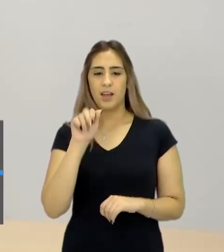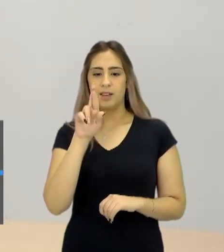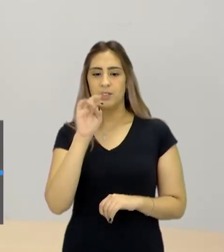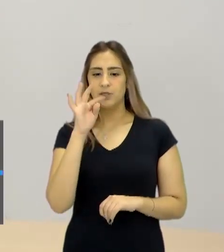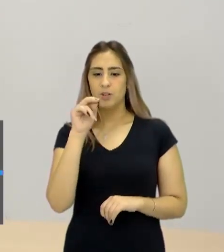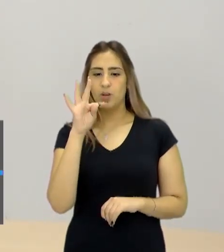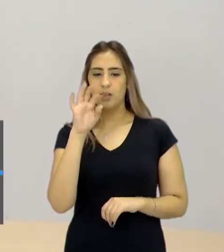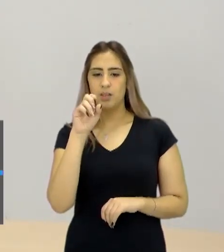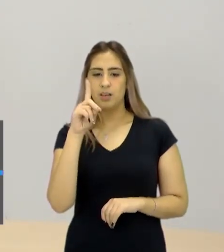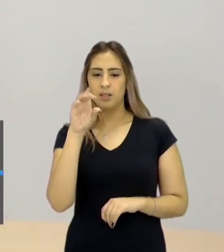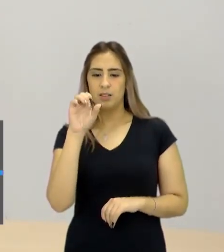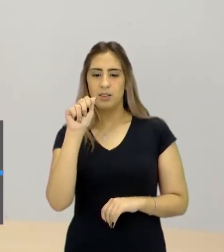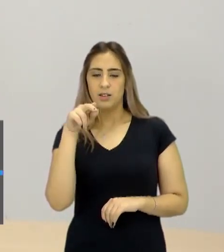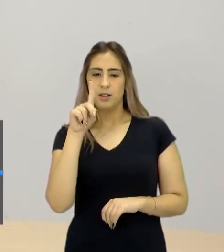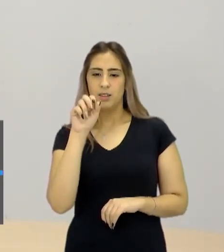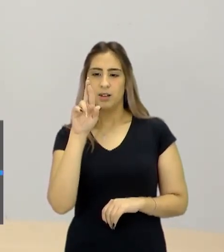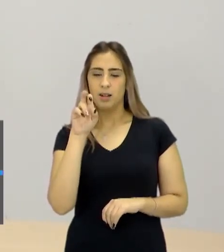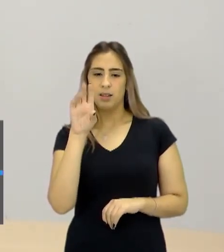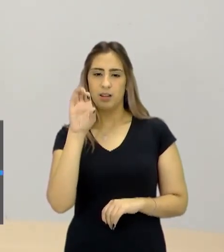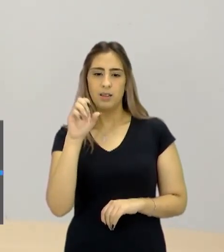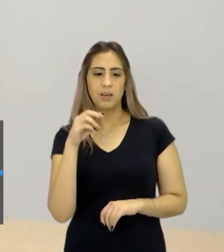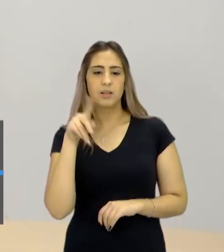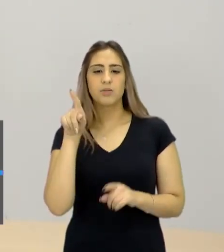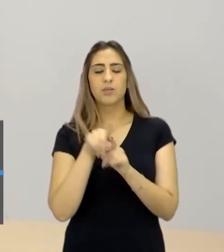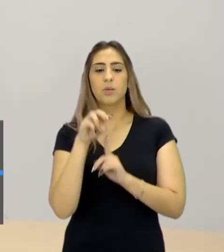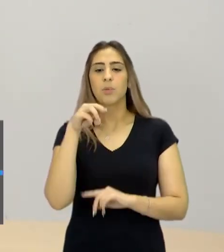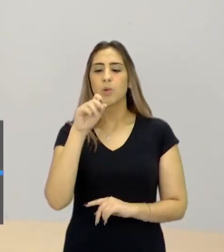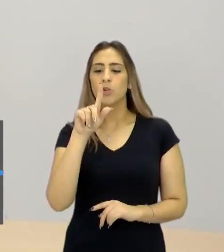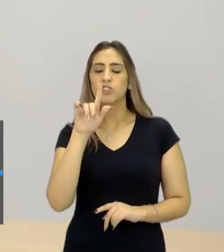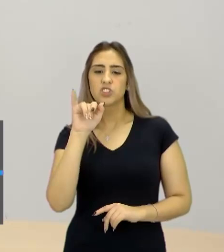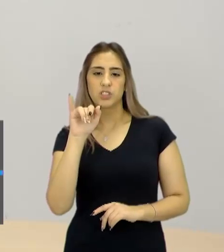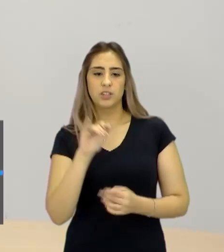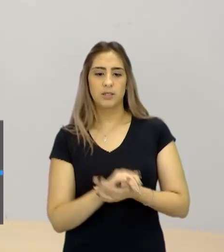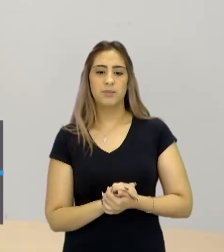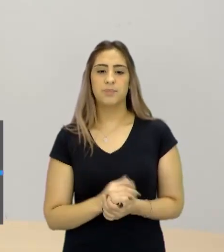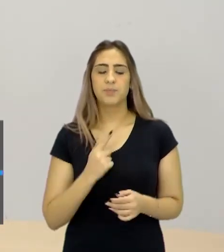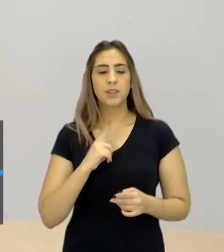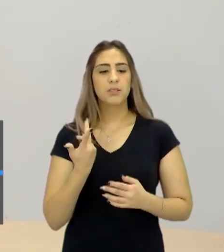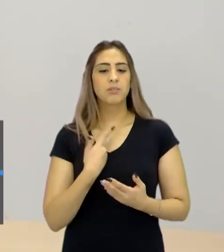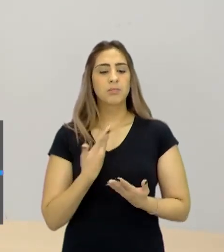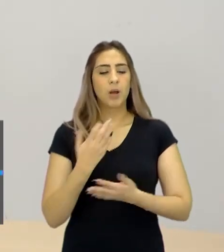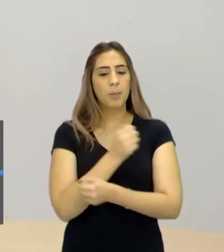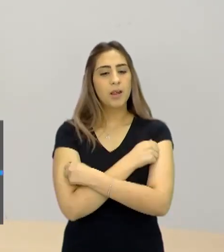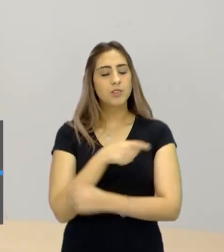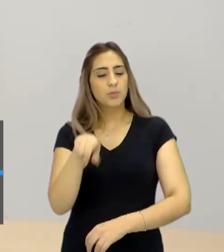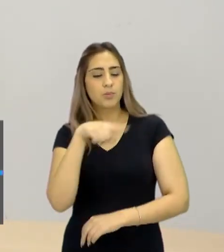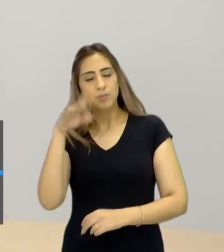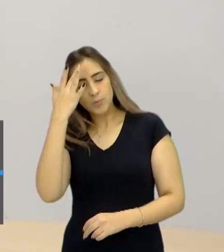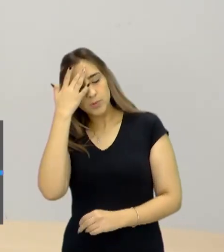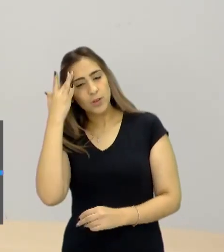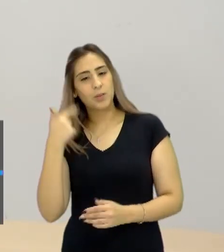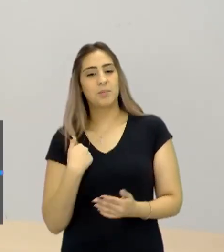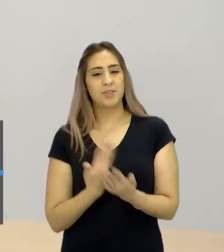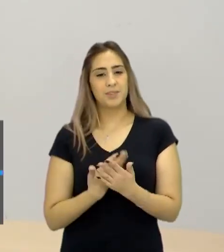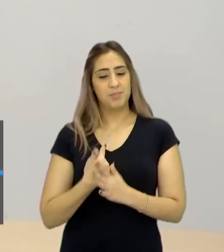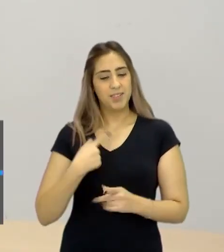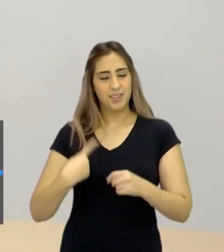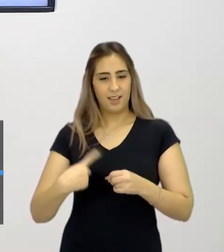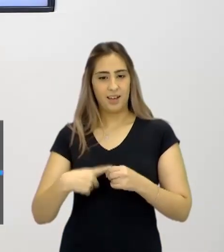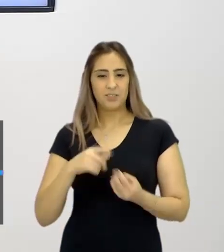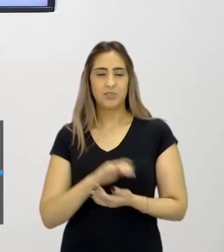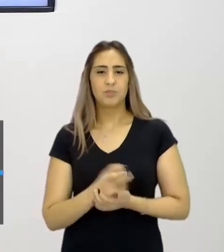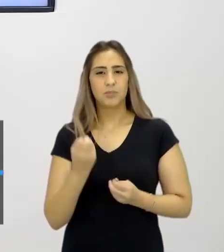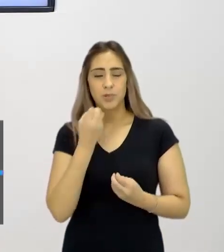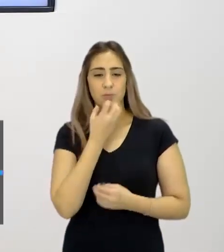Andrade, né, da cidade de Mogi das Cruzes, do bairro de Sabaúna. Inclusive, um abraço para o pessoal da minha cidade. Muito